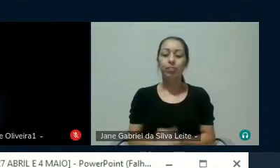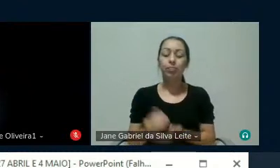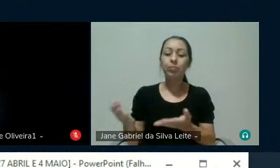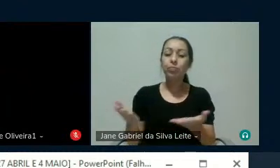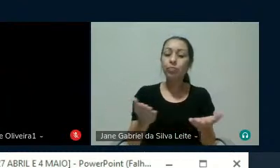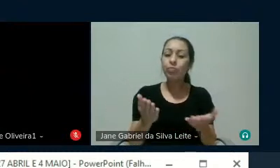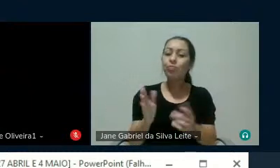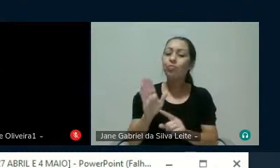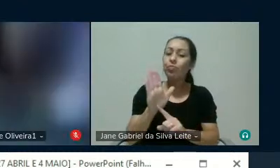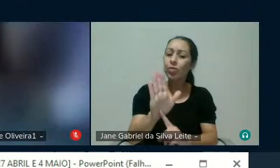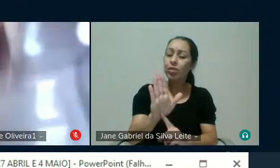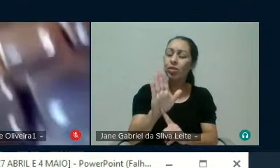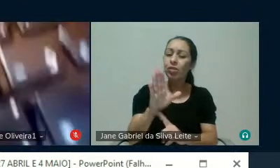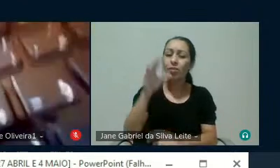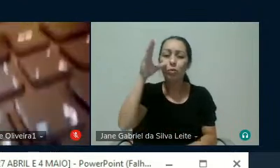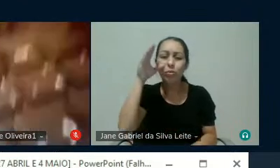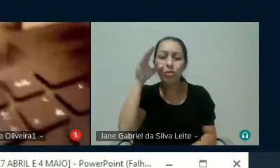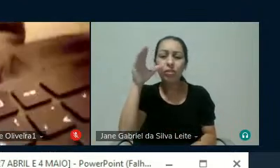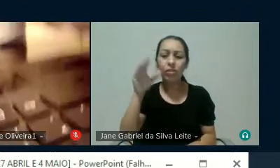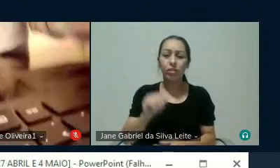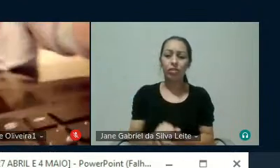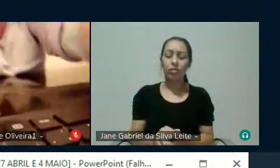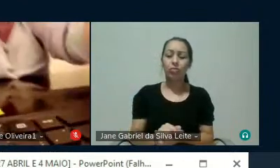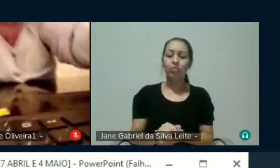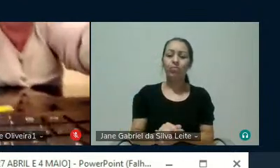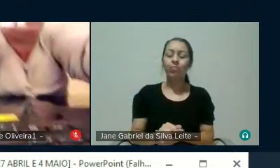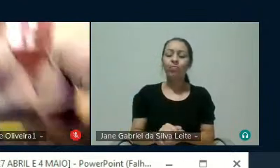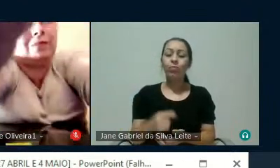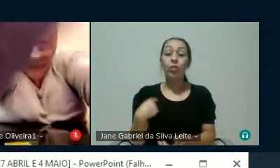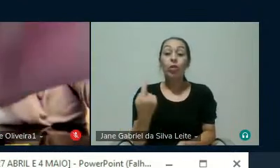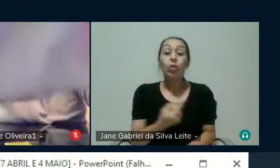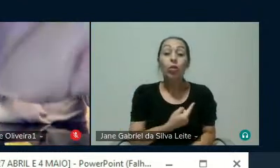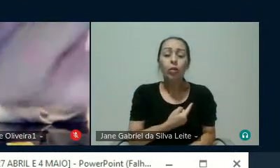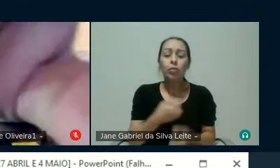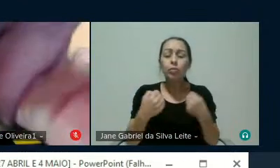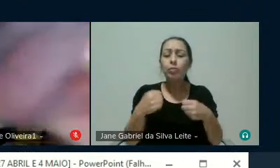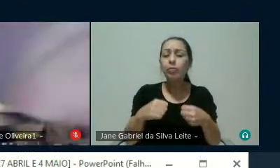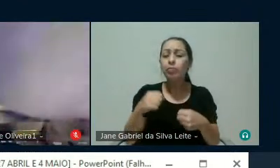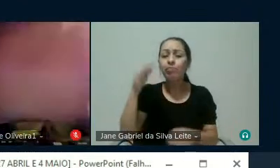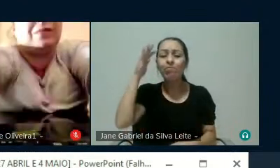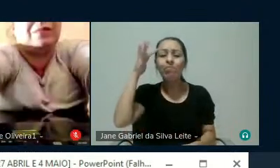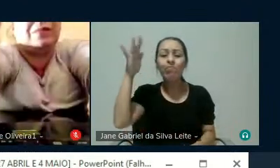uma curiosidade, né, que a gente tem que refletir sobre isso. A